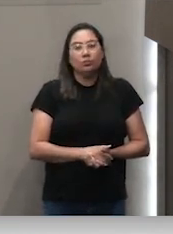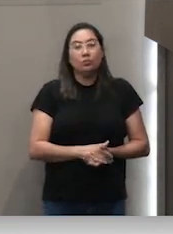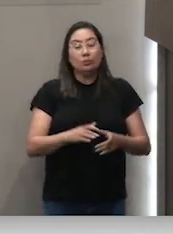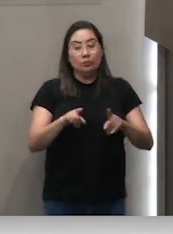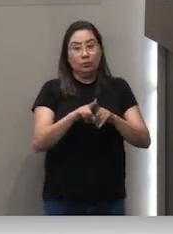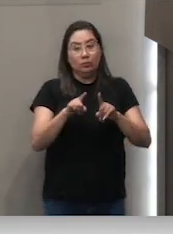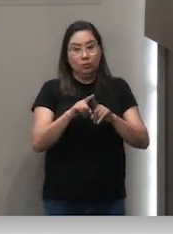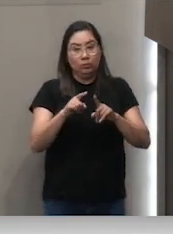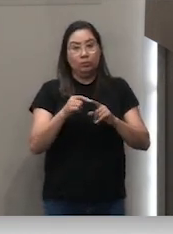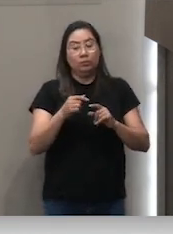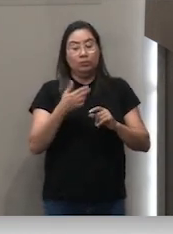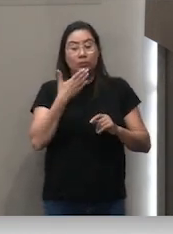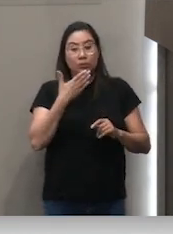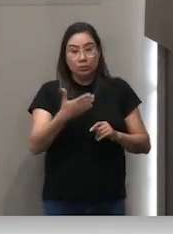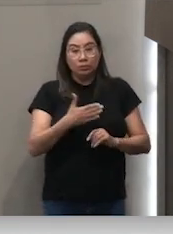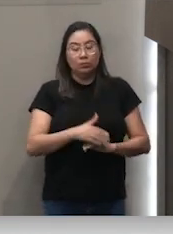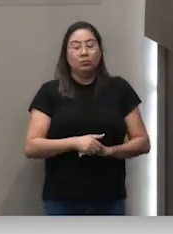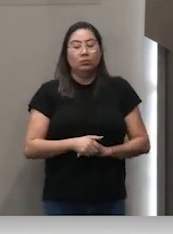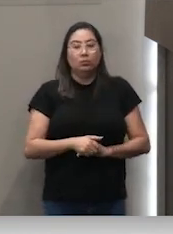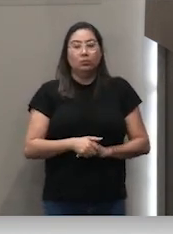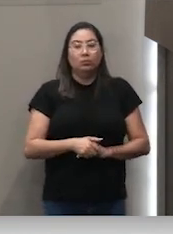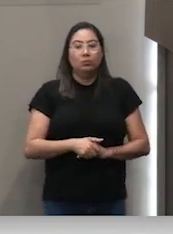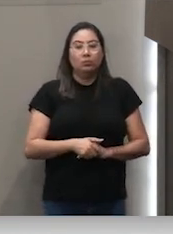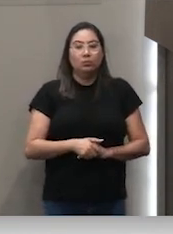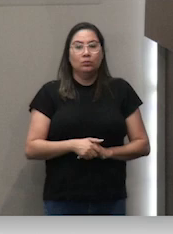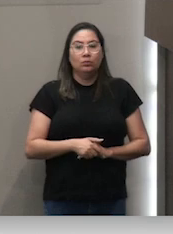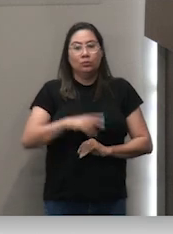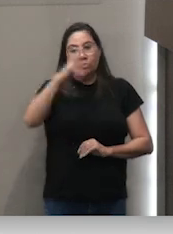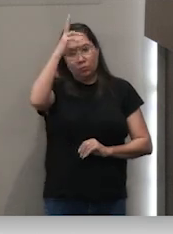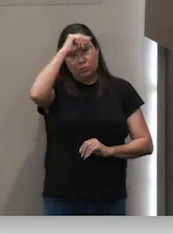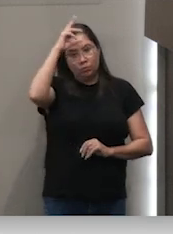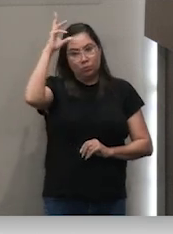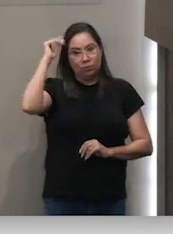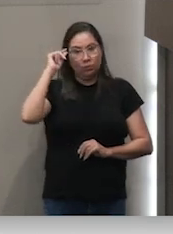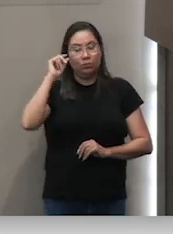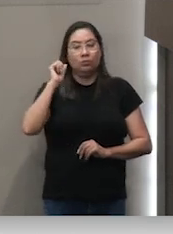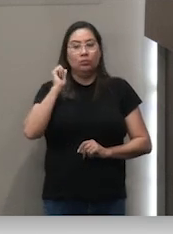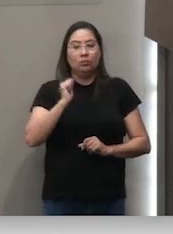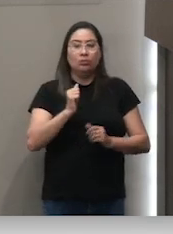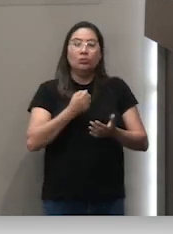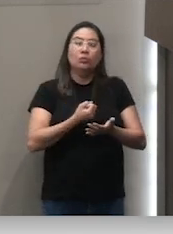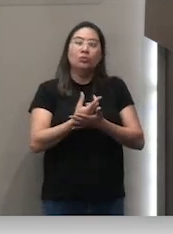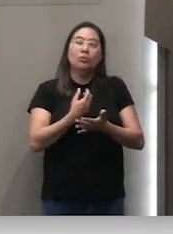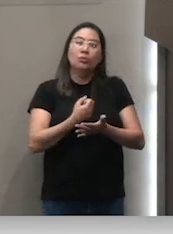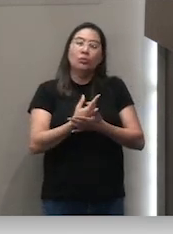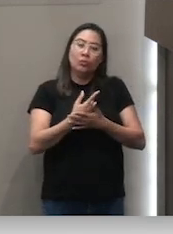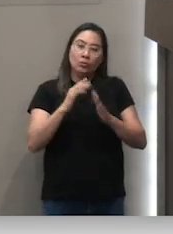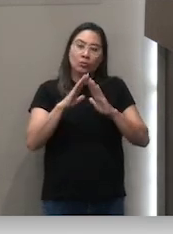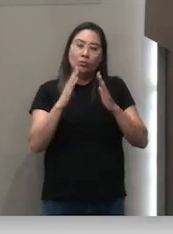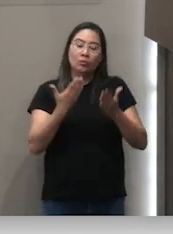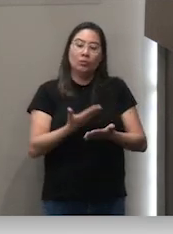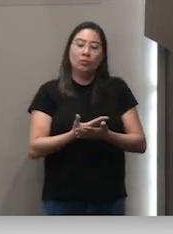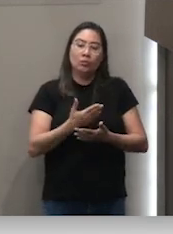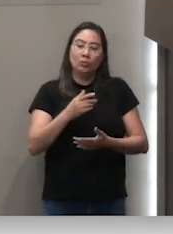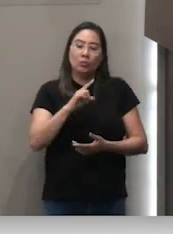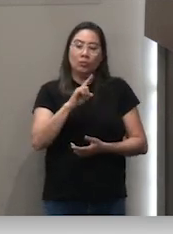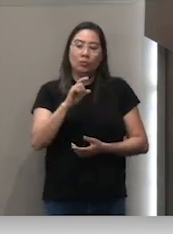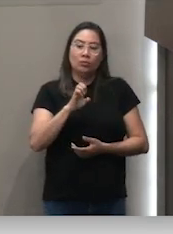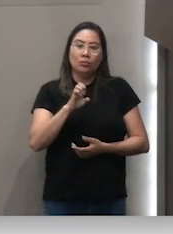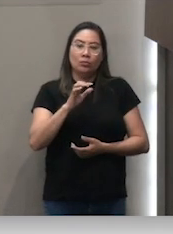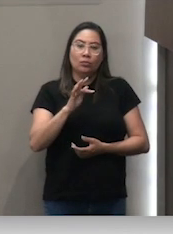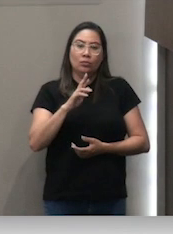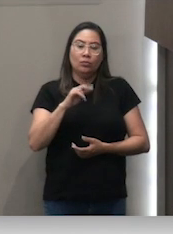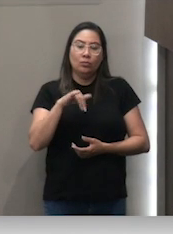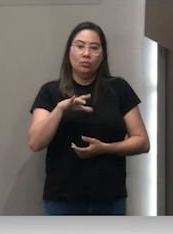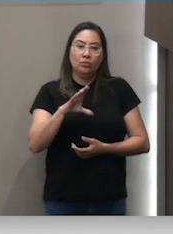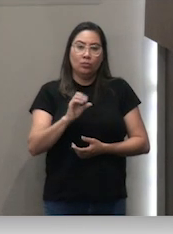Indicamos, então, também, para que o Poder Público Municipal pudesse adquirir a Escola Zeferino Demétrio Costa, aqui do município de Passo Fundo, até porque a